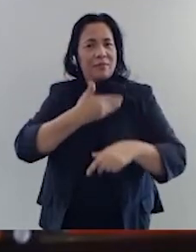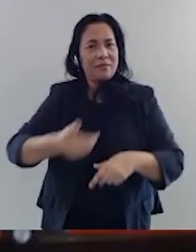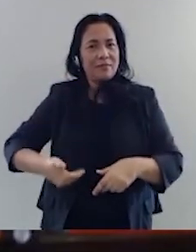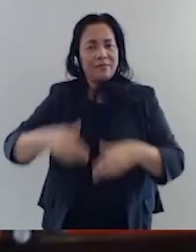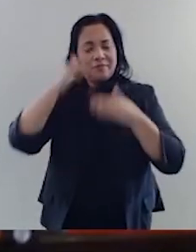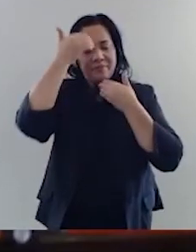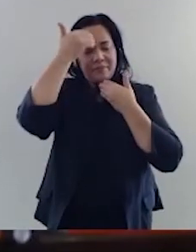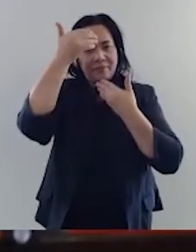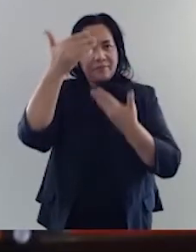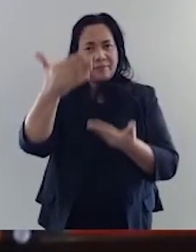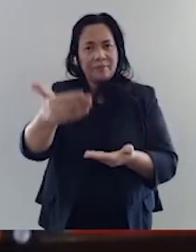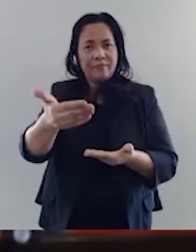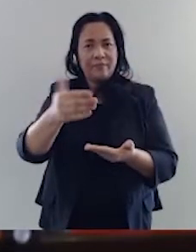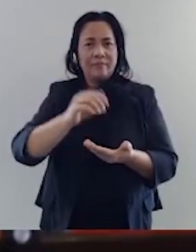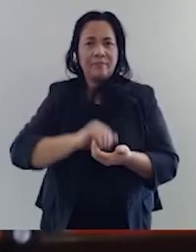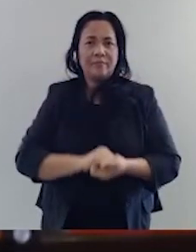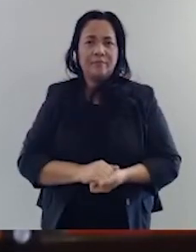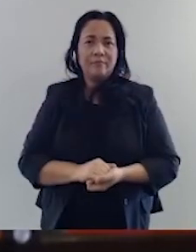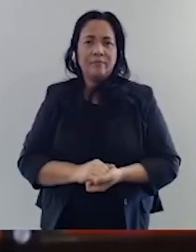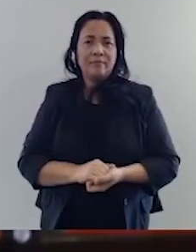obrigado.